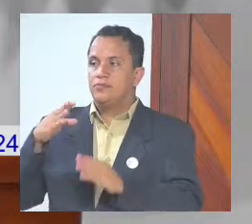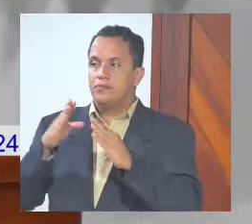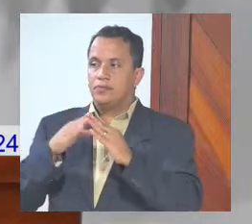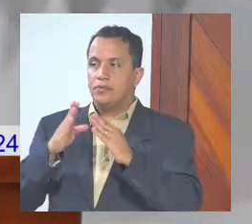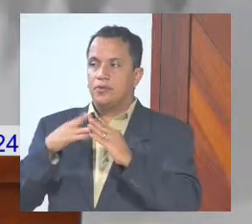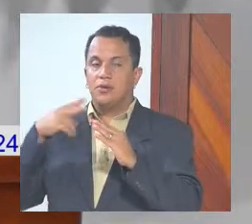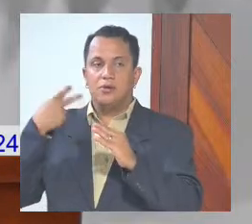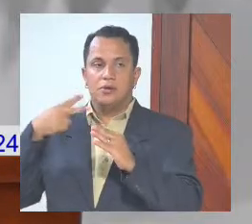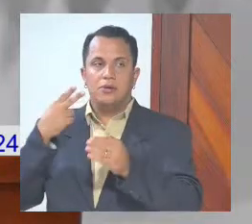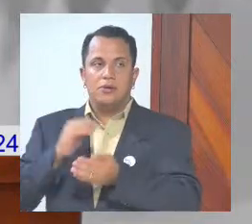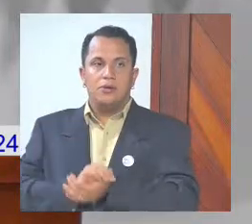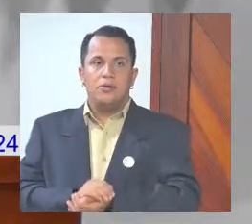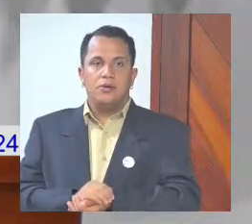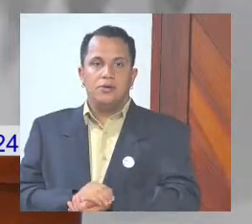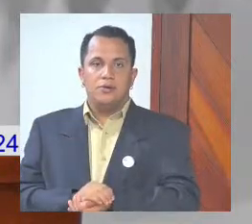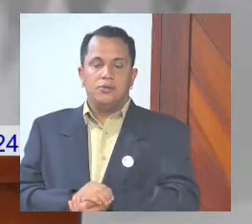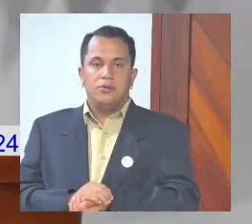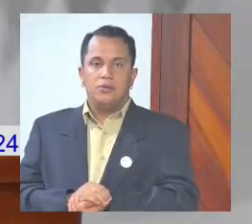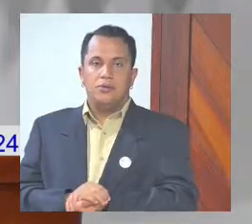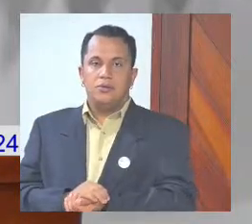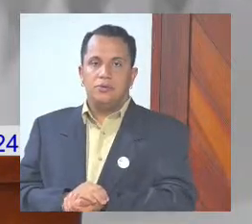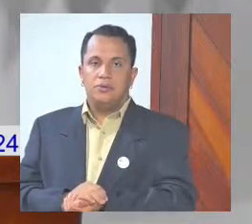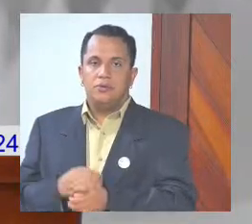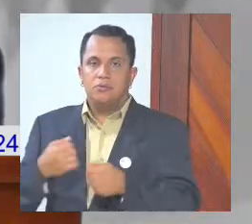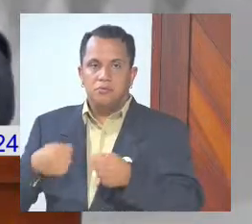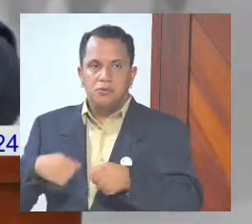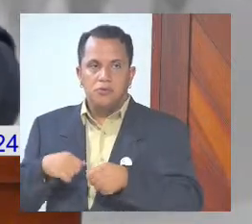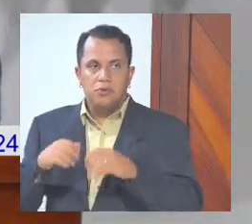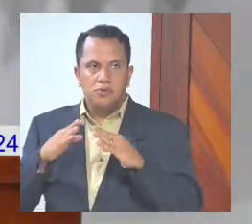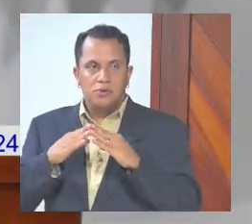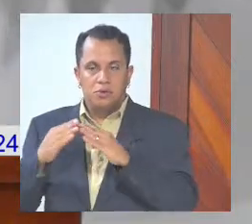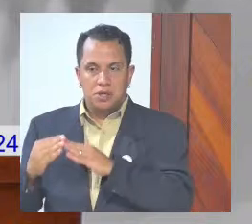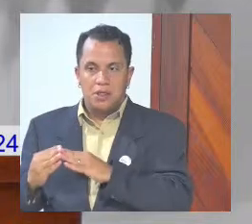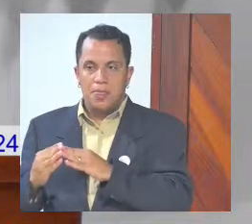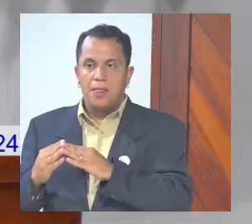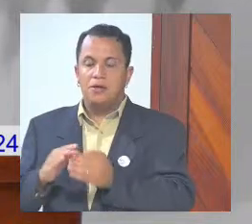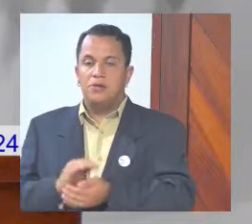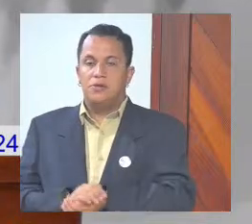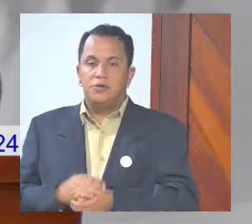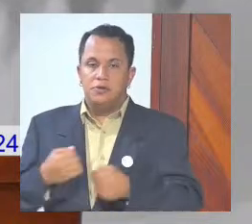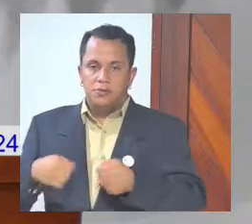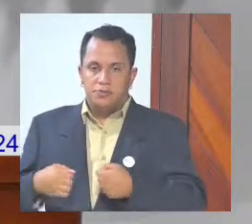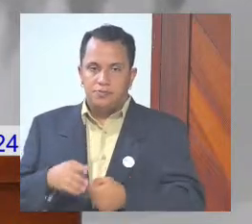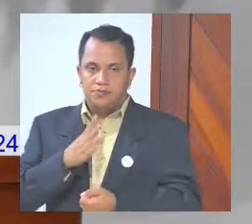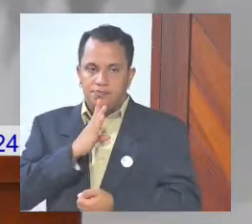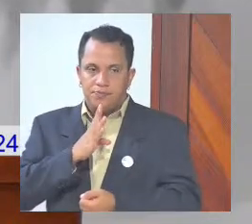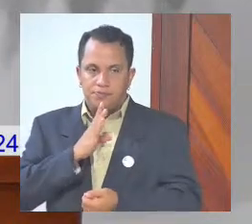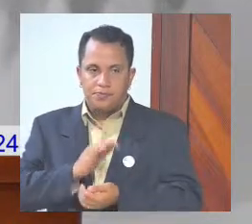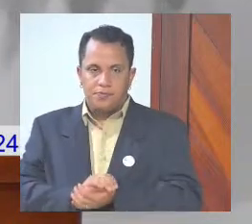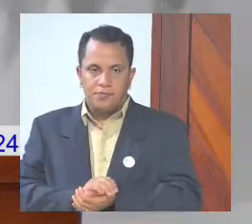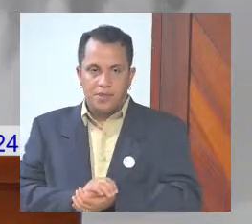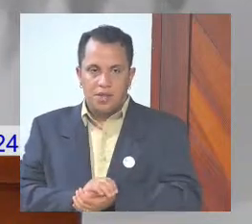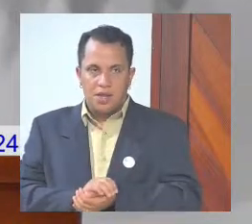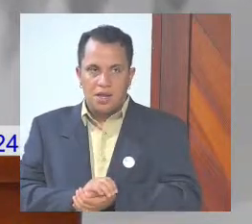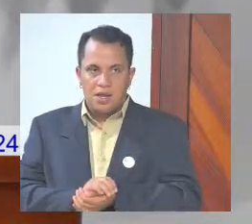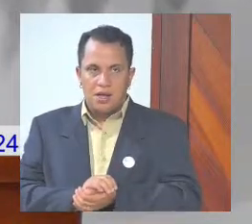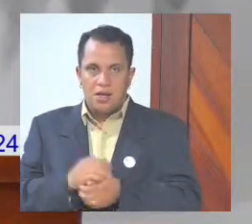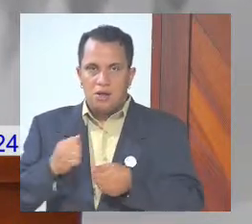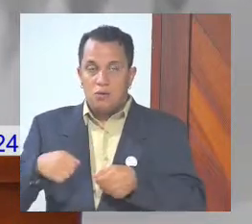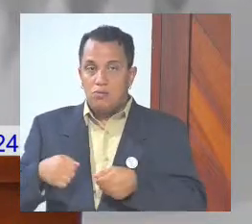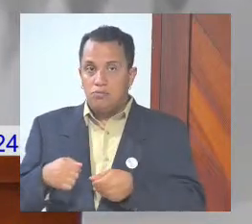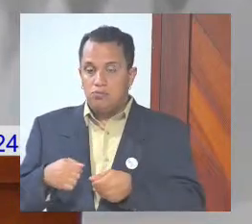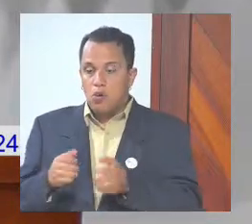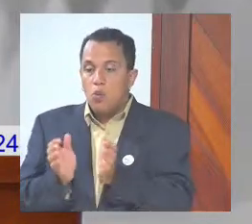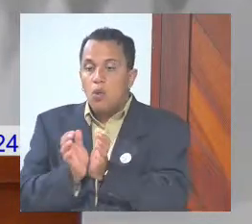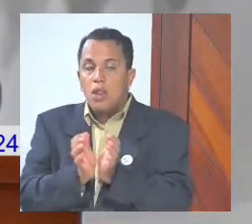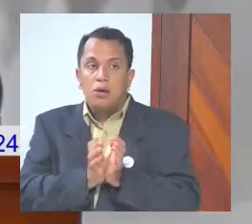vocês não têm conhecimento, por isso que eu digo que tem que vir na casa ter o conhecimento realmente o que, que o papel do vereador está fazendo. Eu saí, fizemos